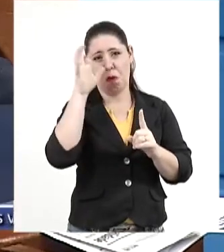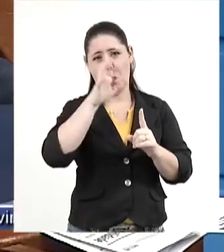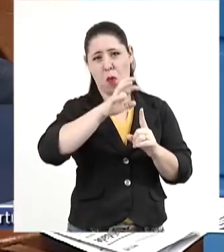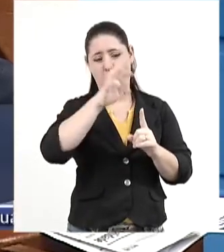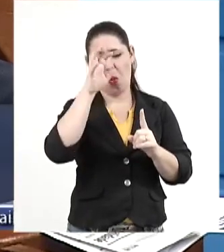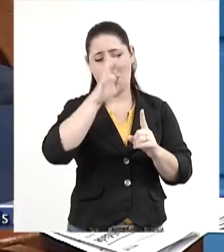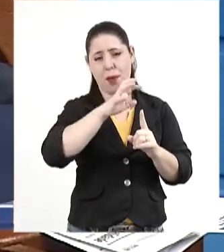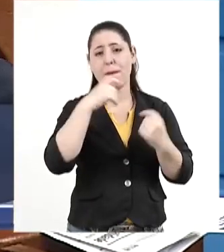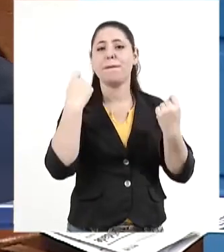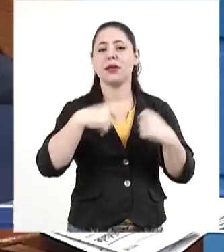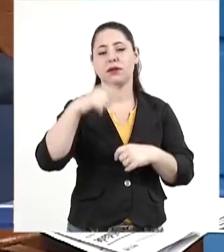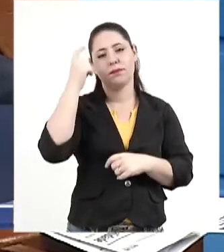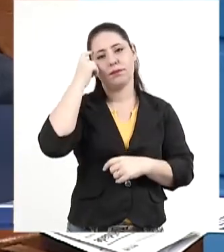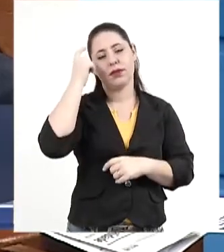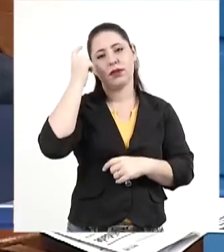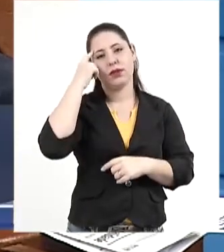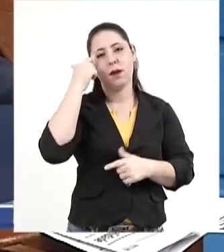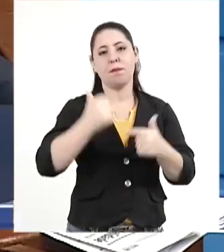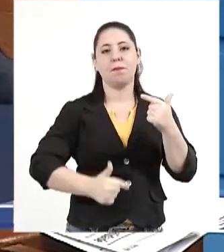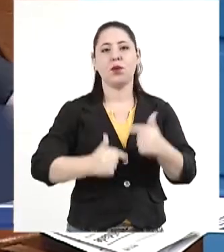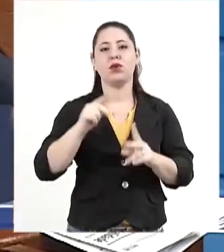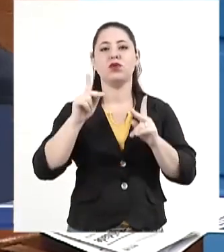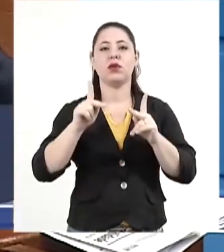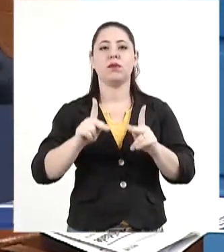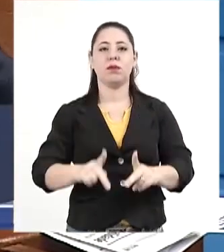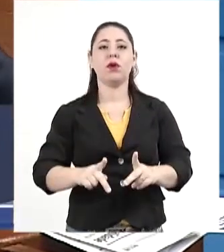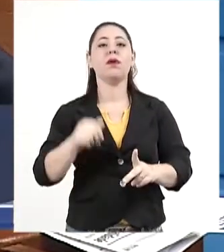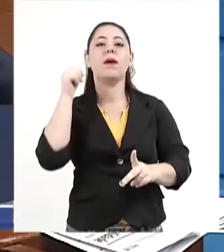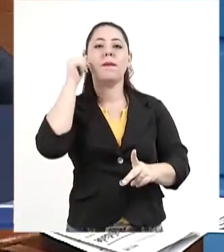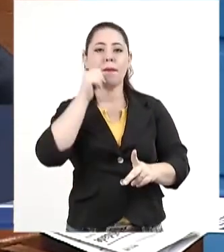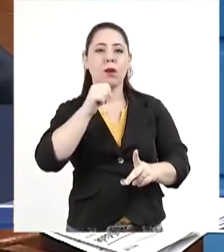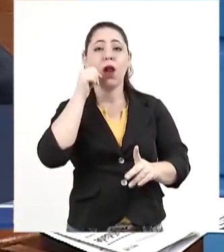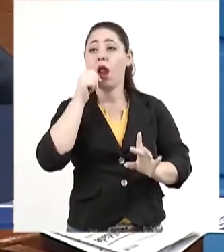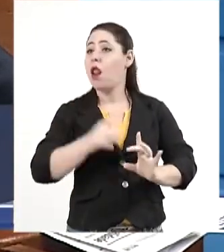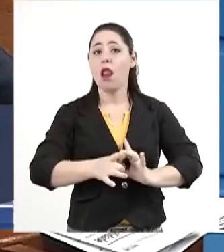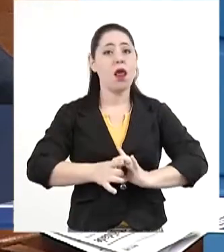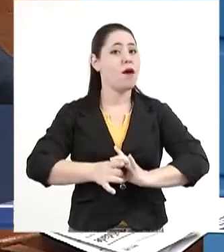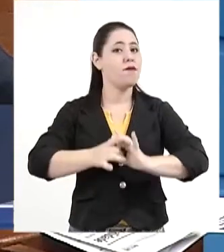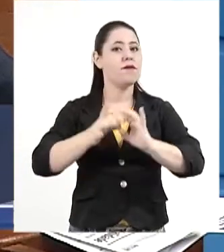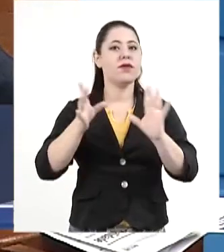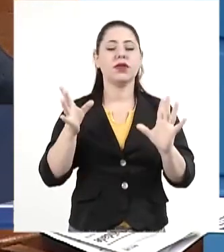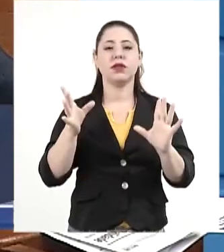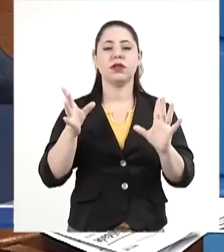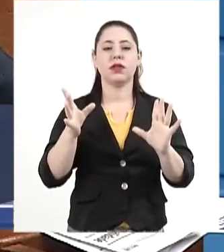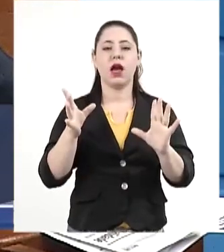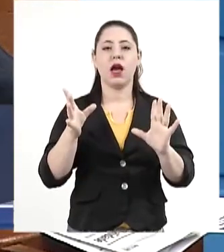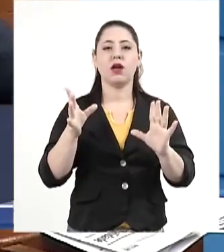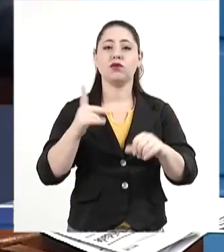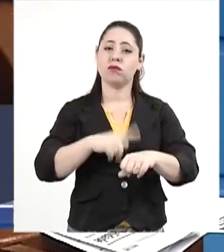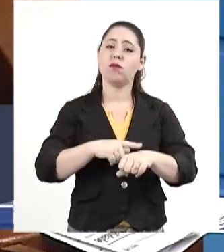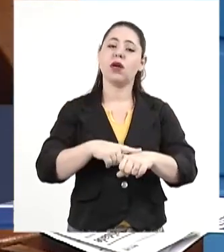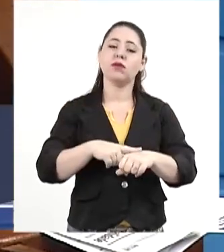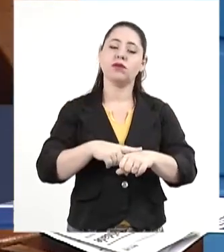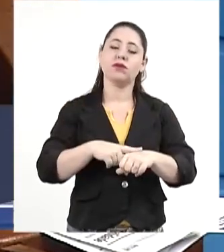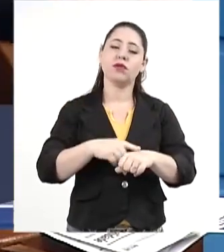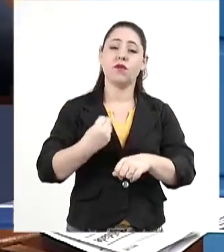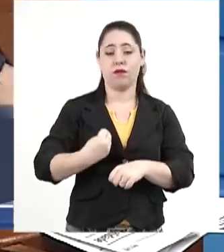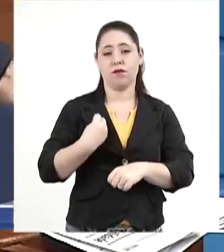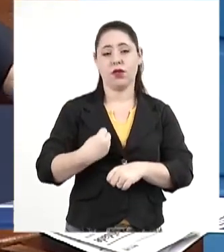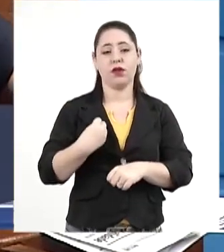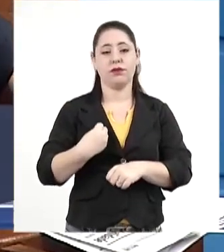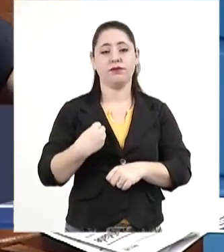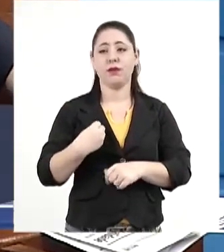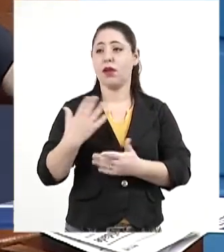gente precisa pensar em políticas públicas para essas mulheres se libertarem dessa condição. Eu concedo uma parte